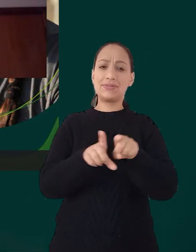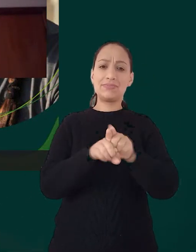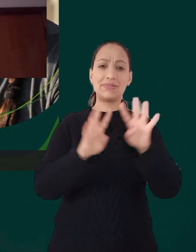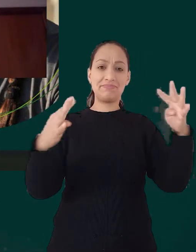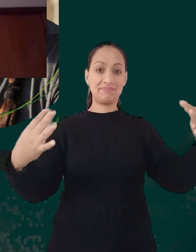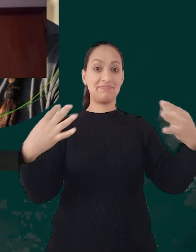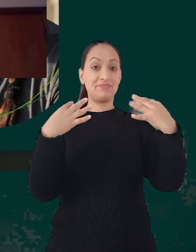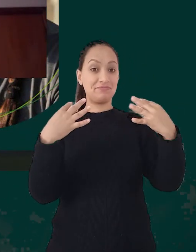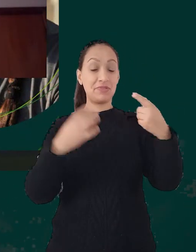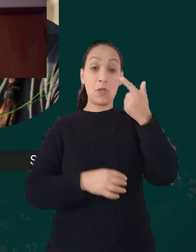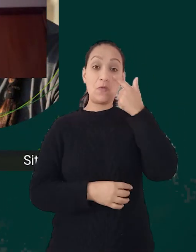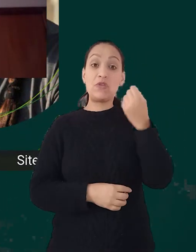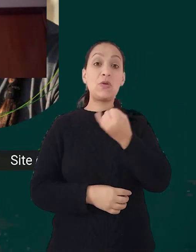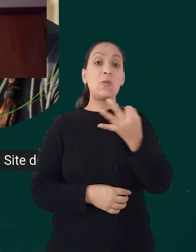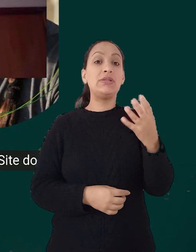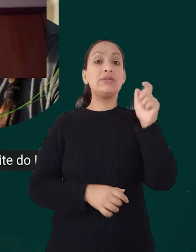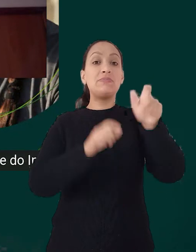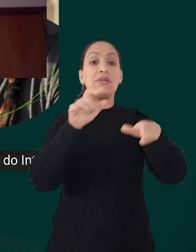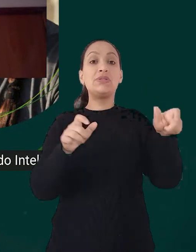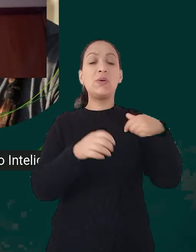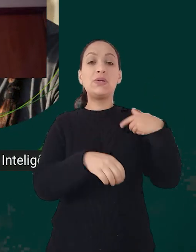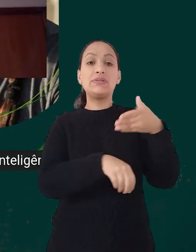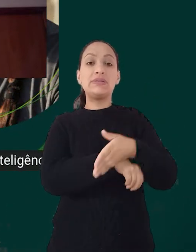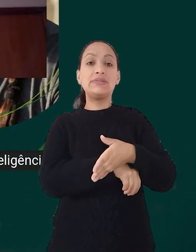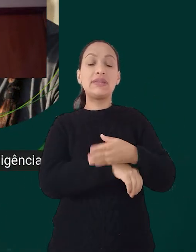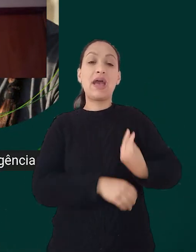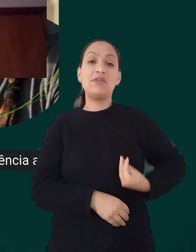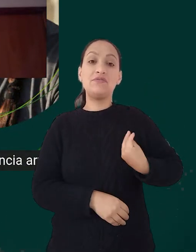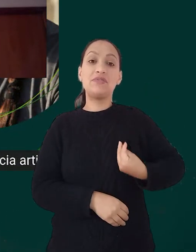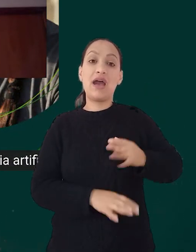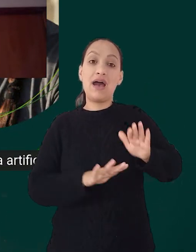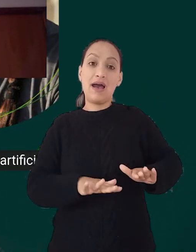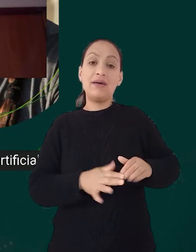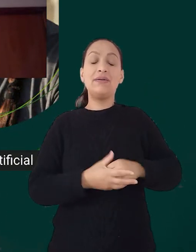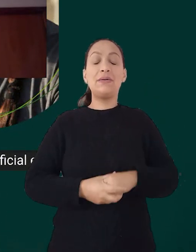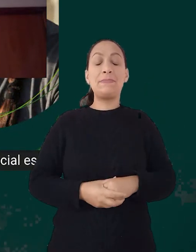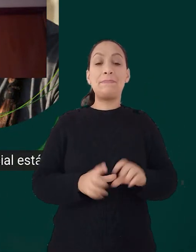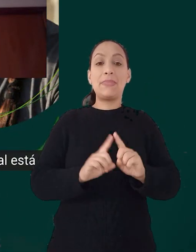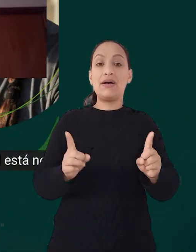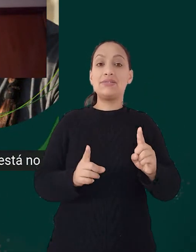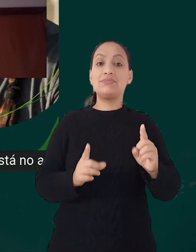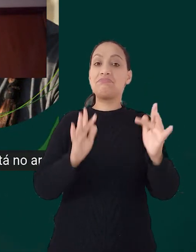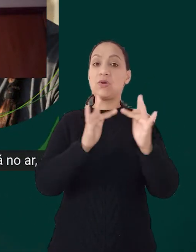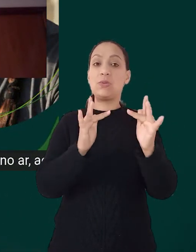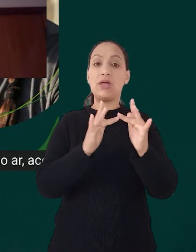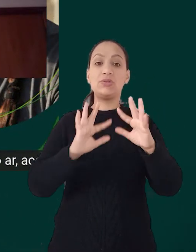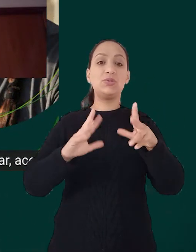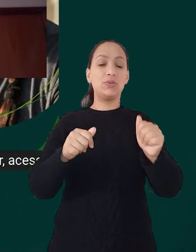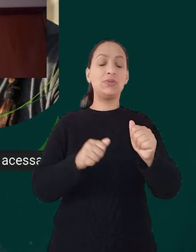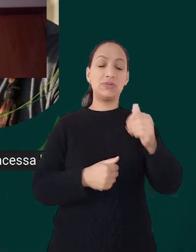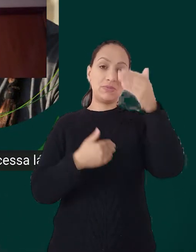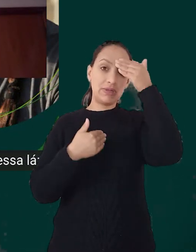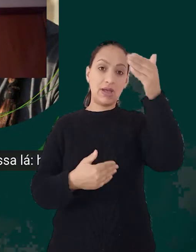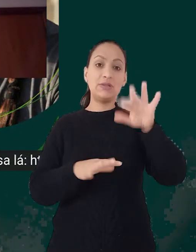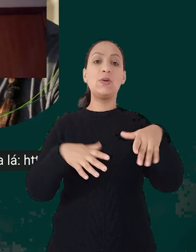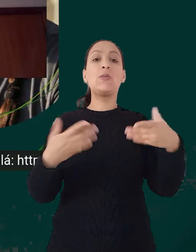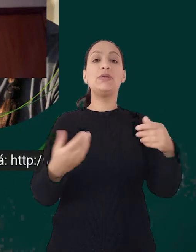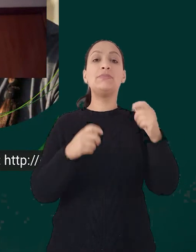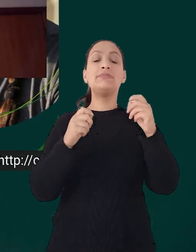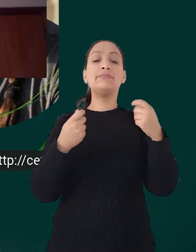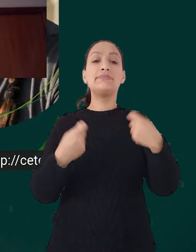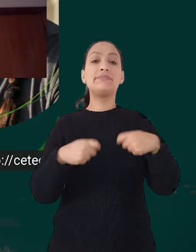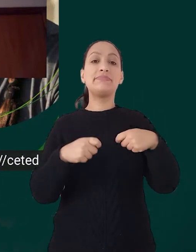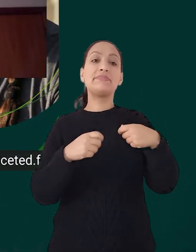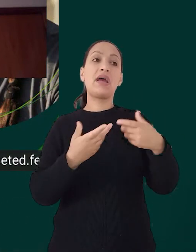cheguei a ver quantas pessoas chegaram a ficar online aqui, mas agradeço o contato de todos e quando quiserem me mandar um e-mail ou